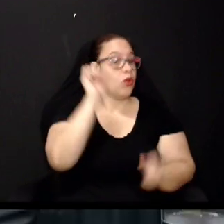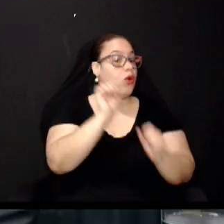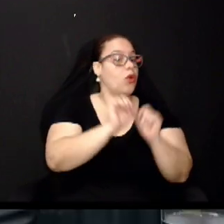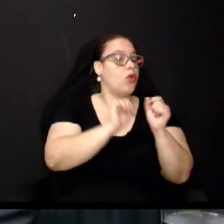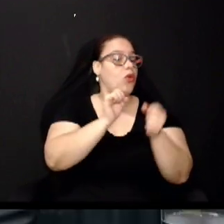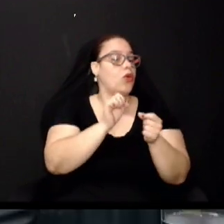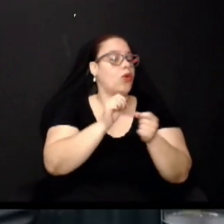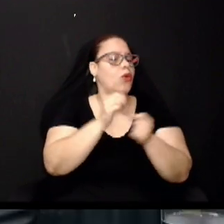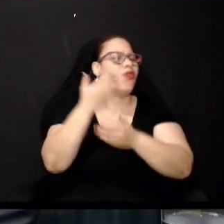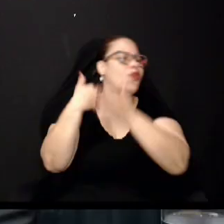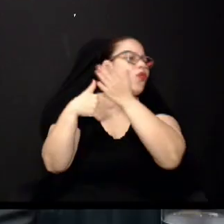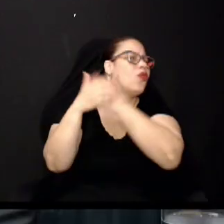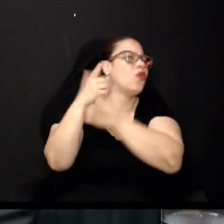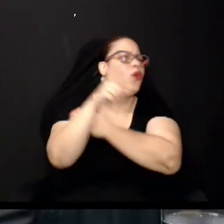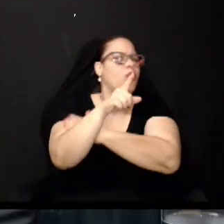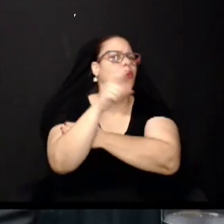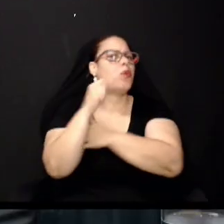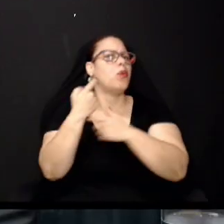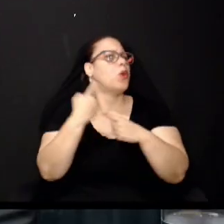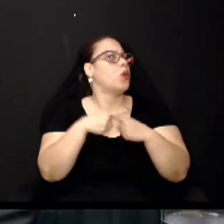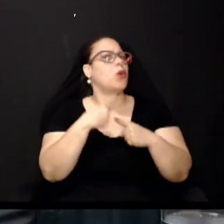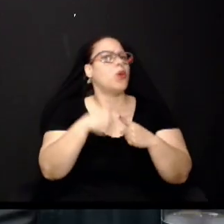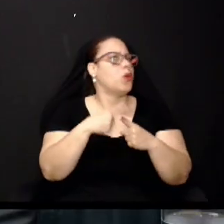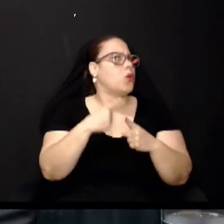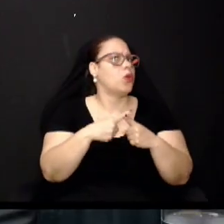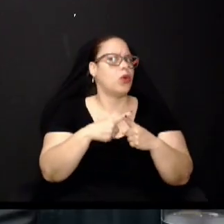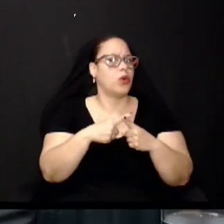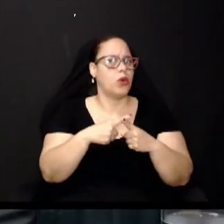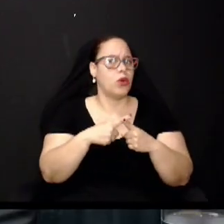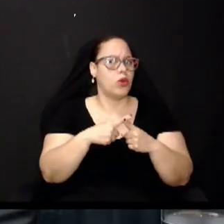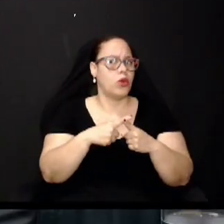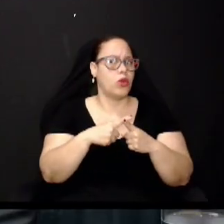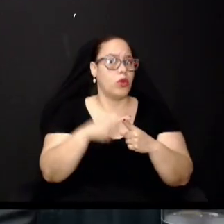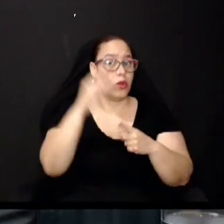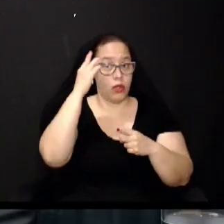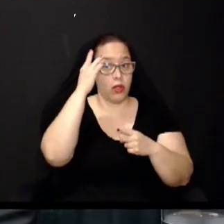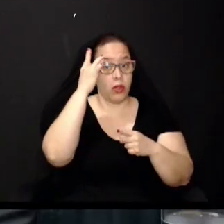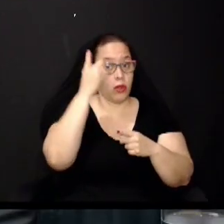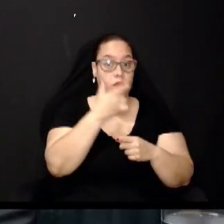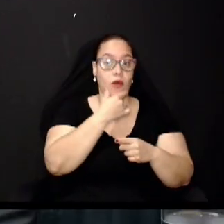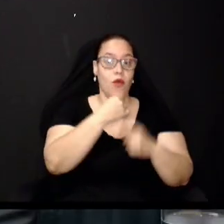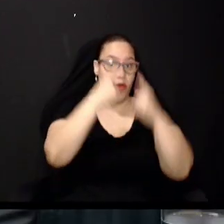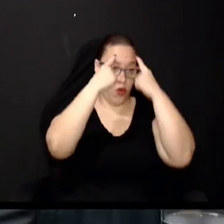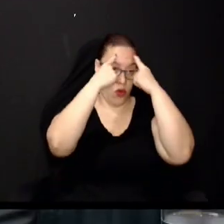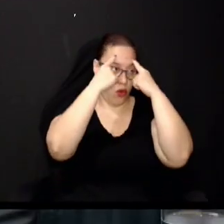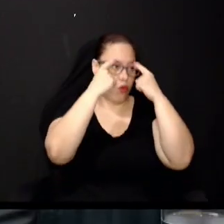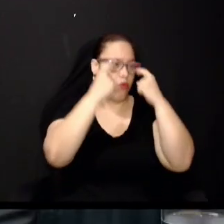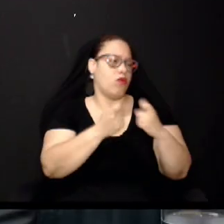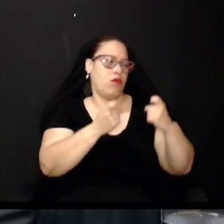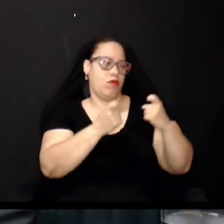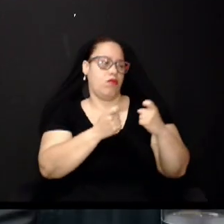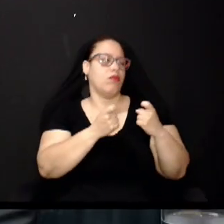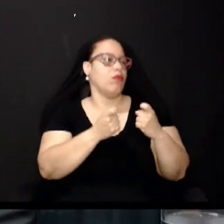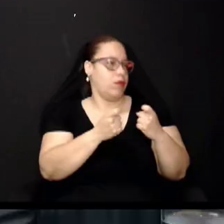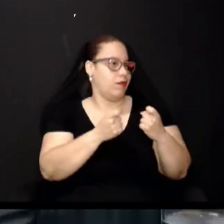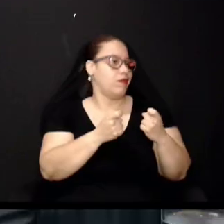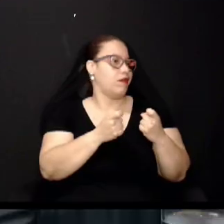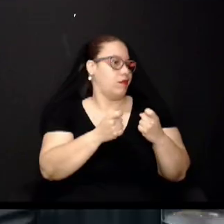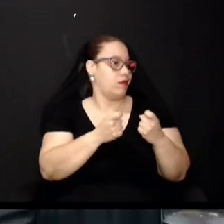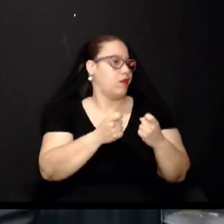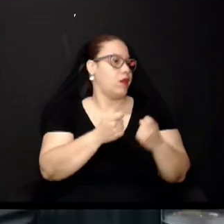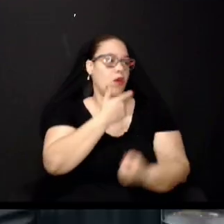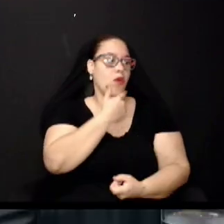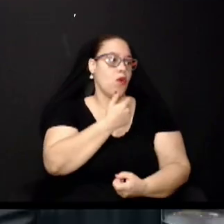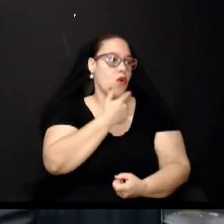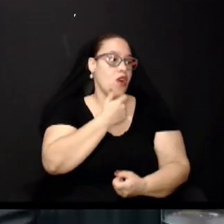essa escolha foi feita. A escolha, às vezes, por um companheiro violento, por um companheiro que manipula,